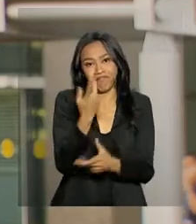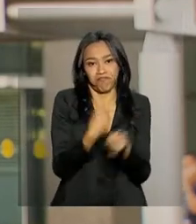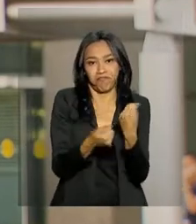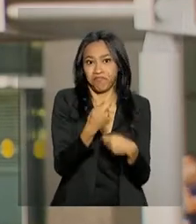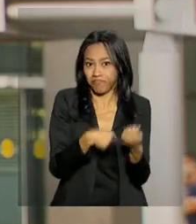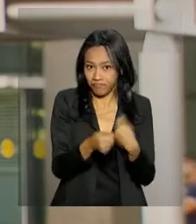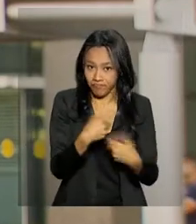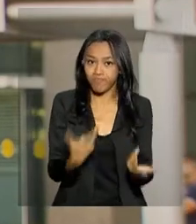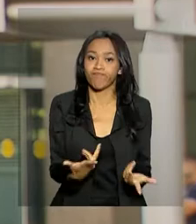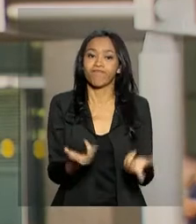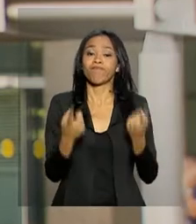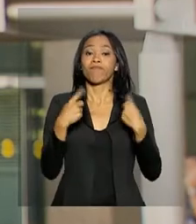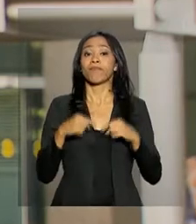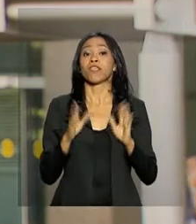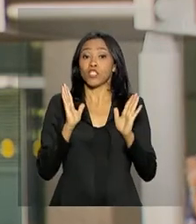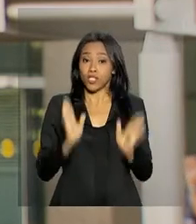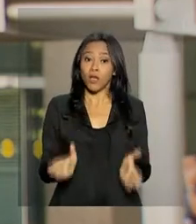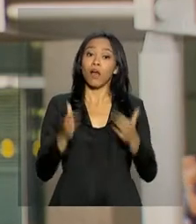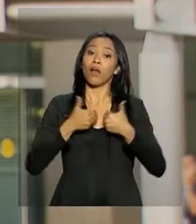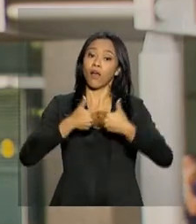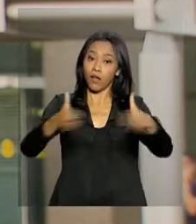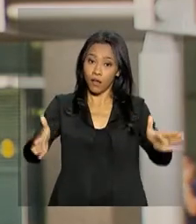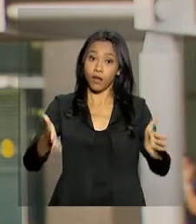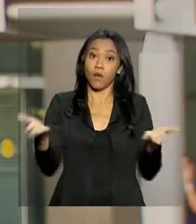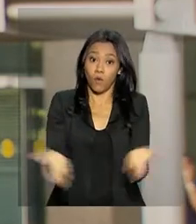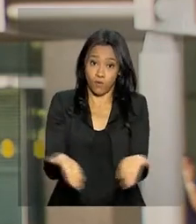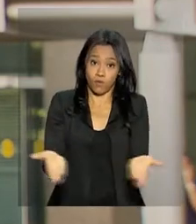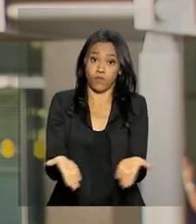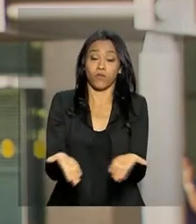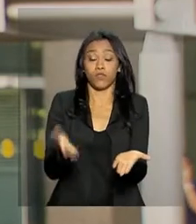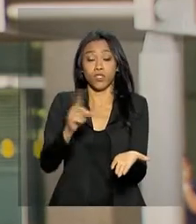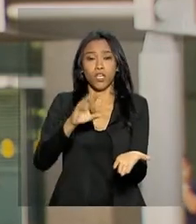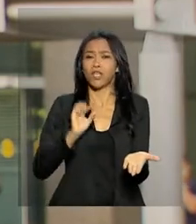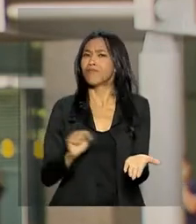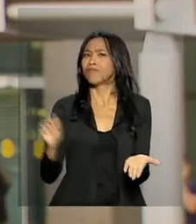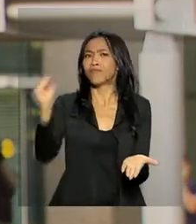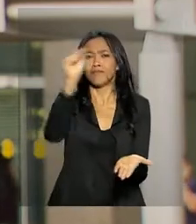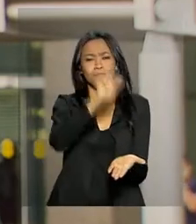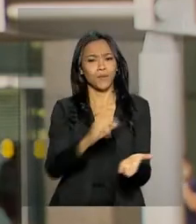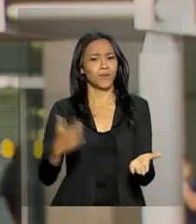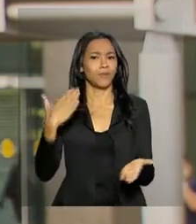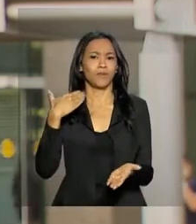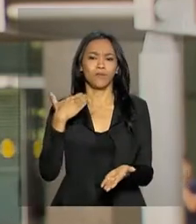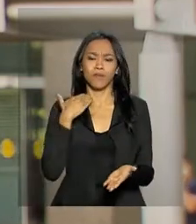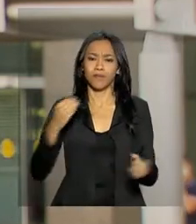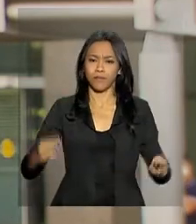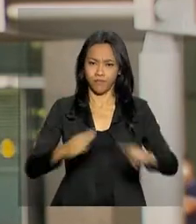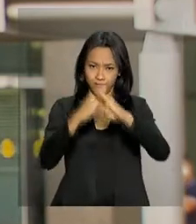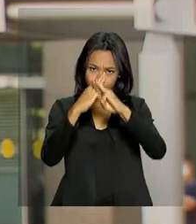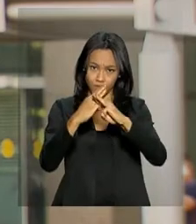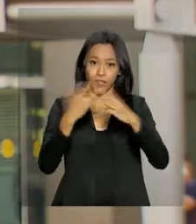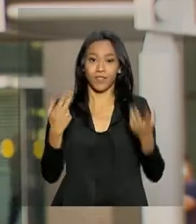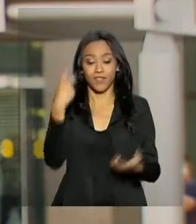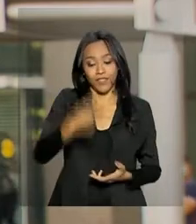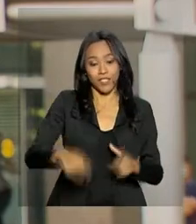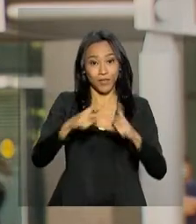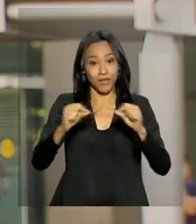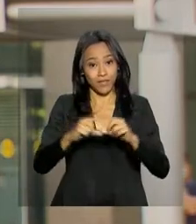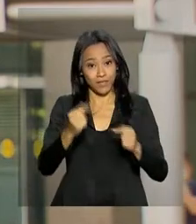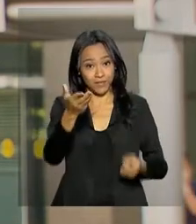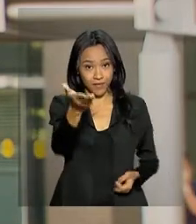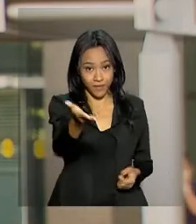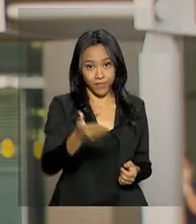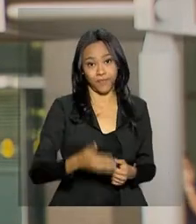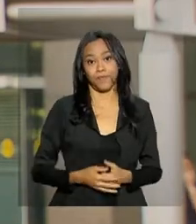a operação de crédito já está disponível a partir de hoje em todas as agências da caixa de brasília luciana